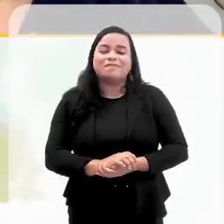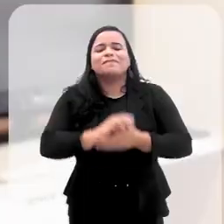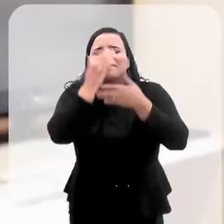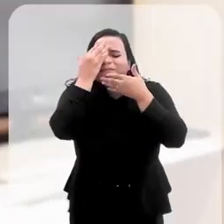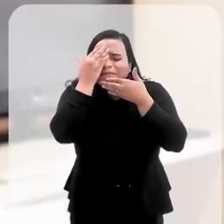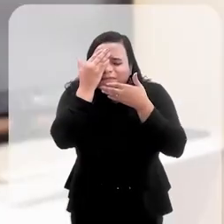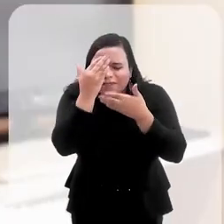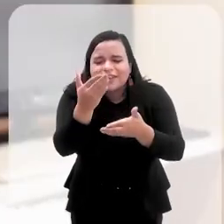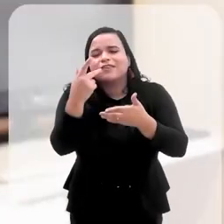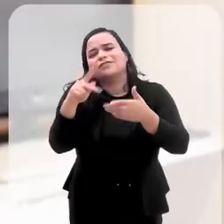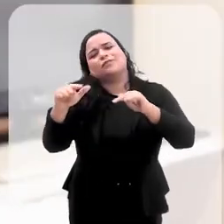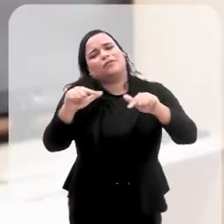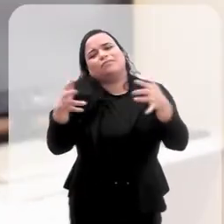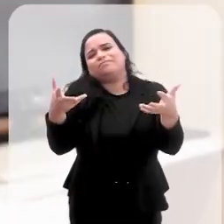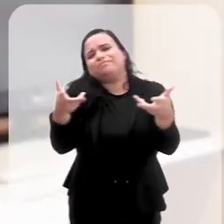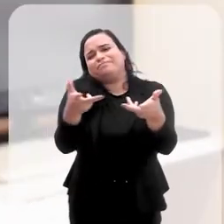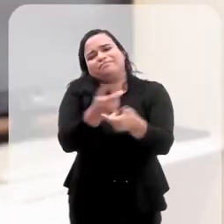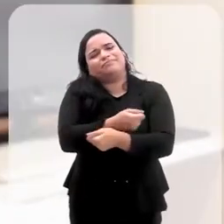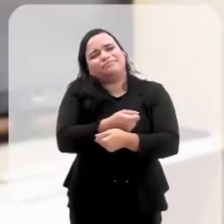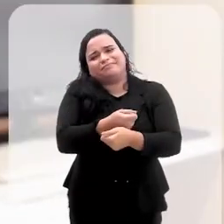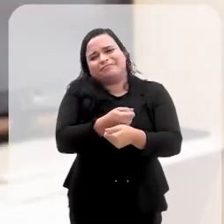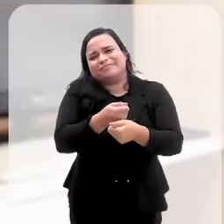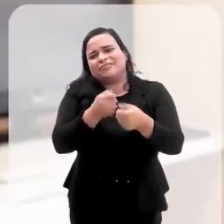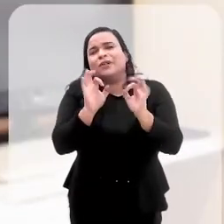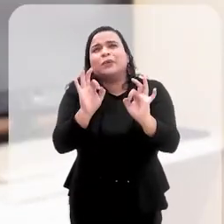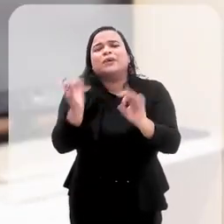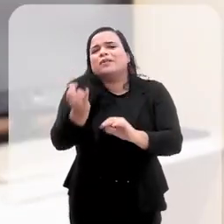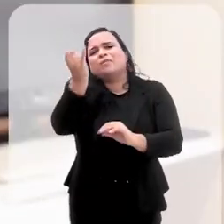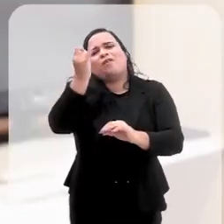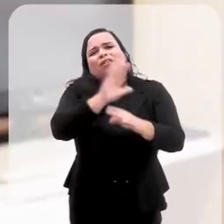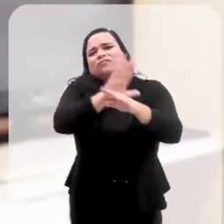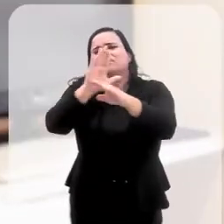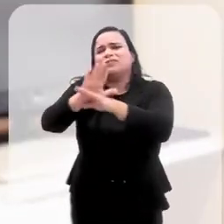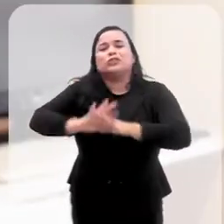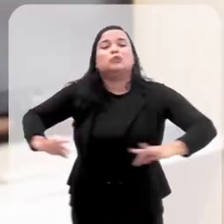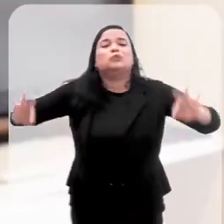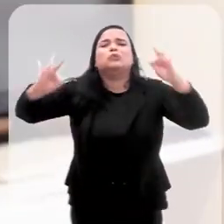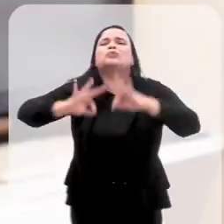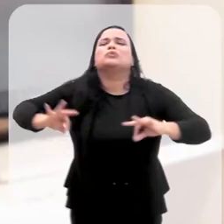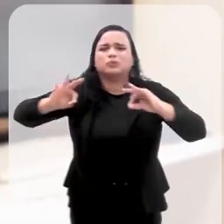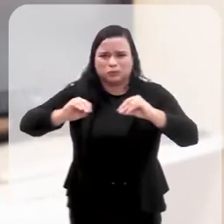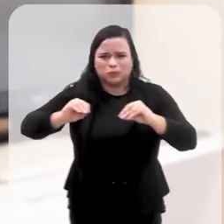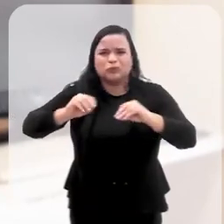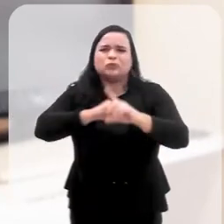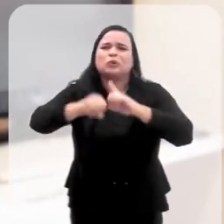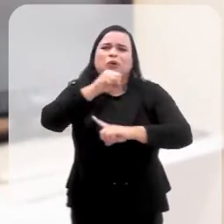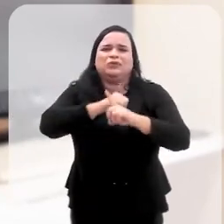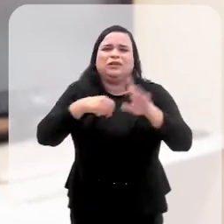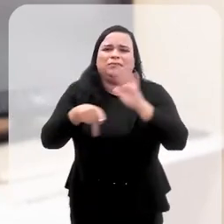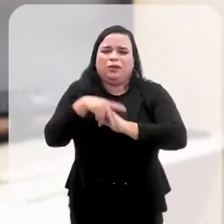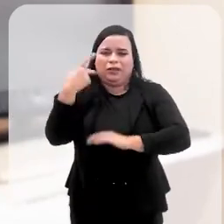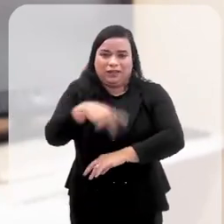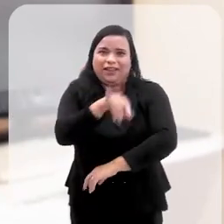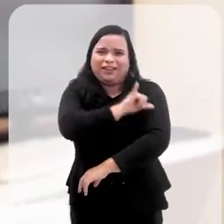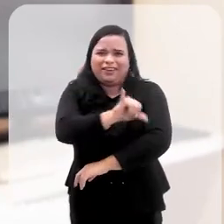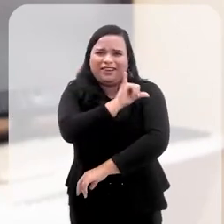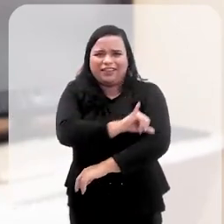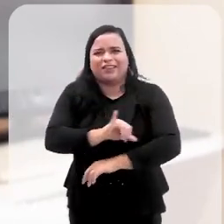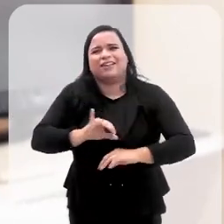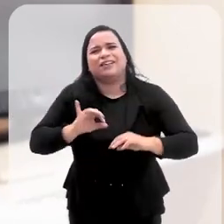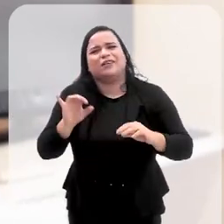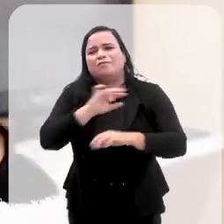exatamente. Obrigada pelo seu trabalho. O trabalho que você faz tão importante para todos nós, da nossa sociedade aqui no